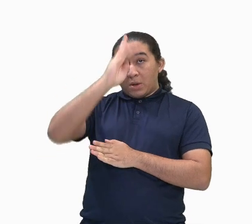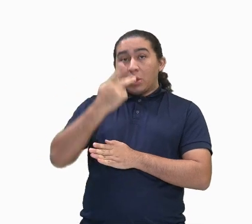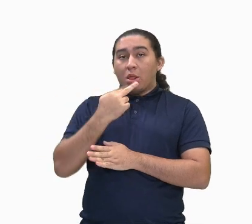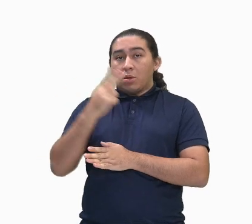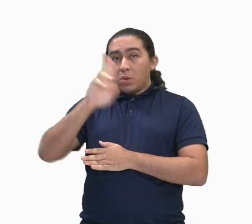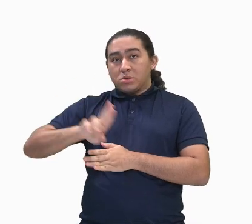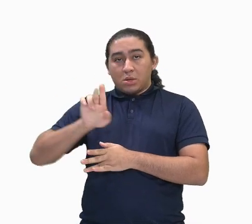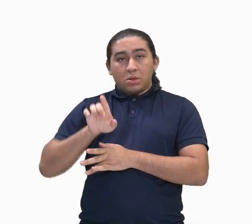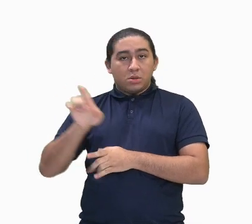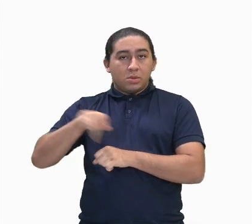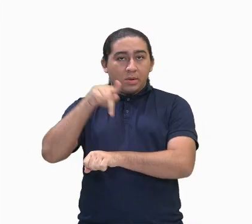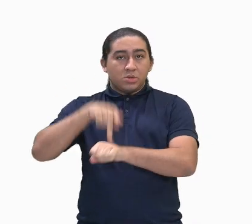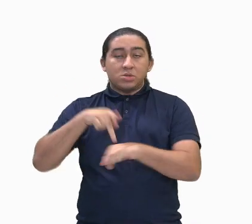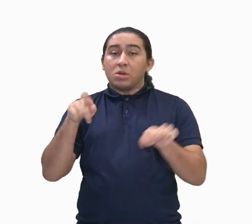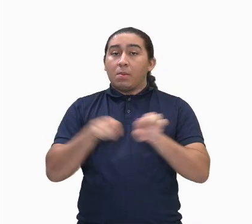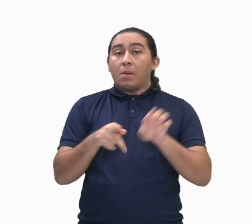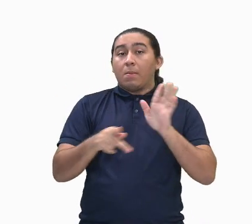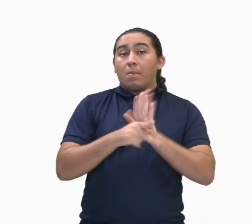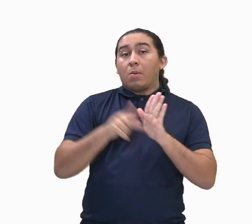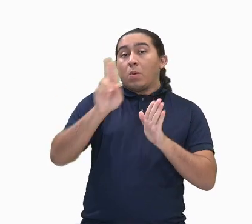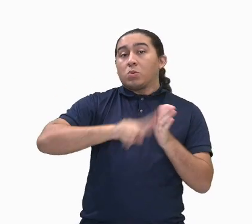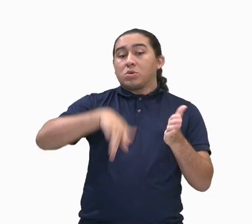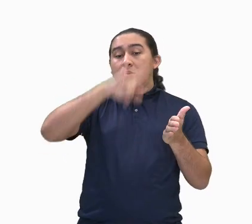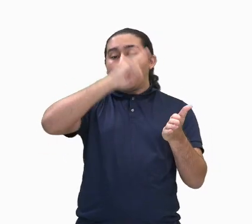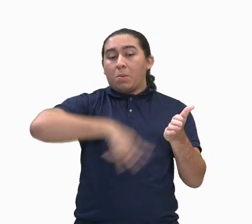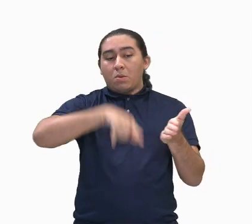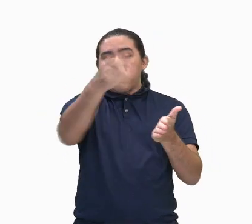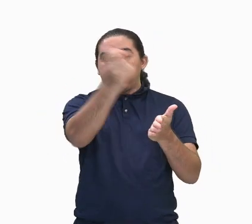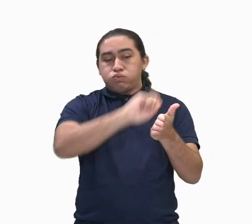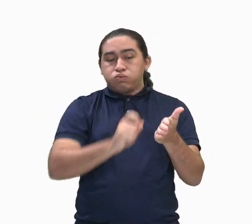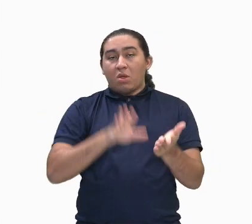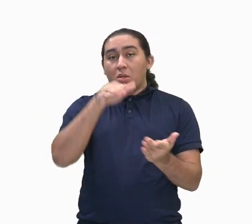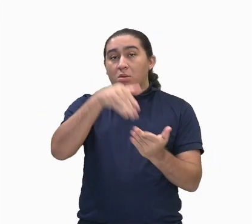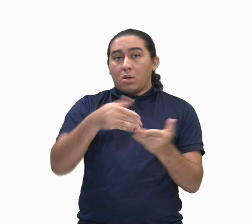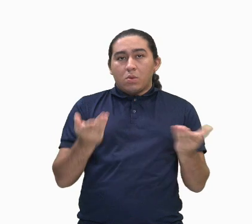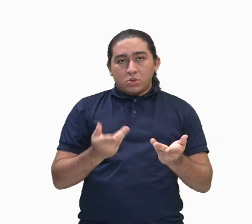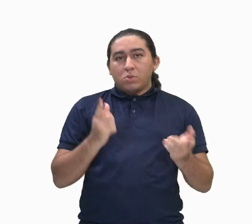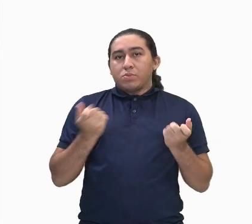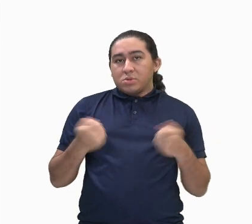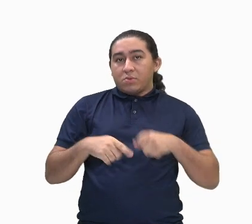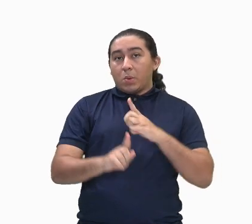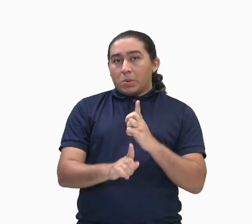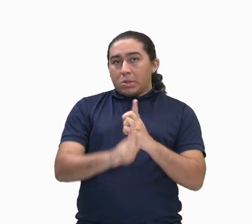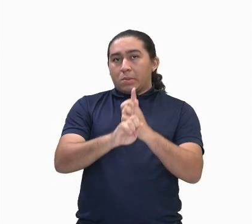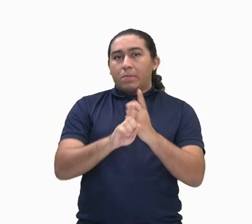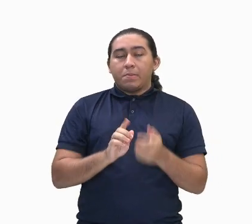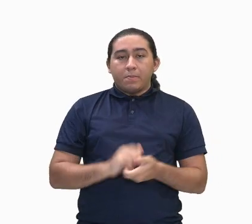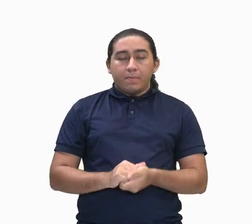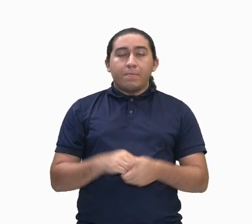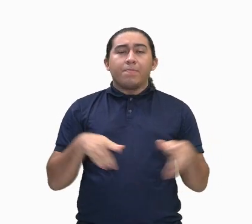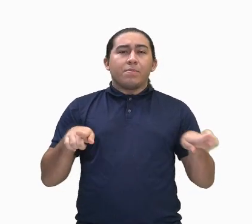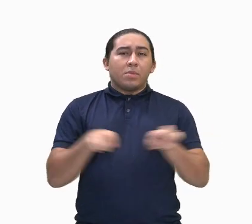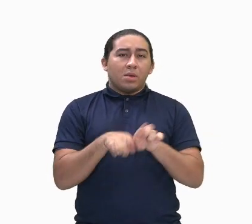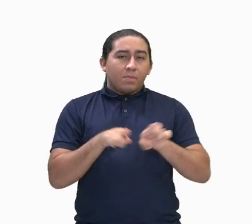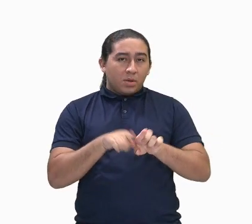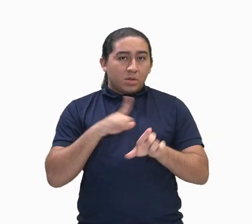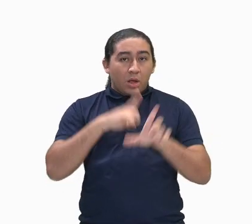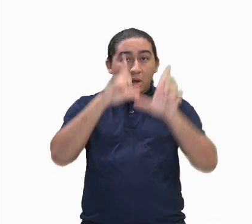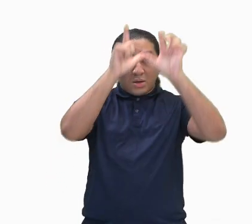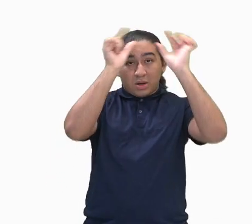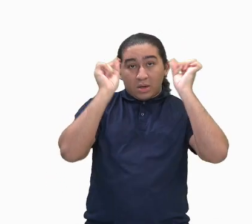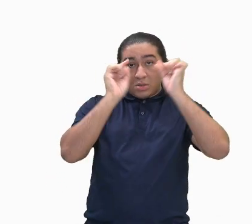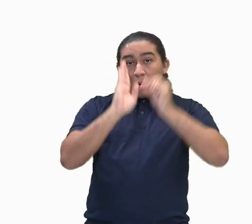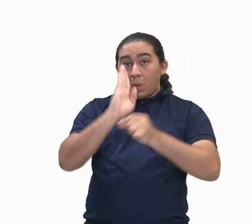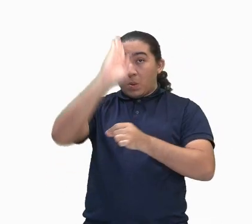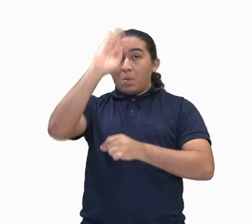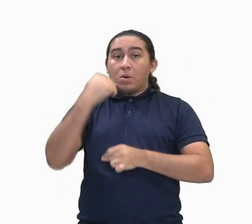própria escrita, na utilização dos termos, está presente até os dias de hoje. Mas, para além de Grécia e Roma nessas questões, dessas influências, nós vimos